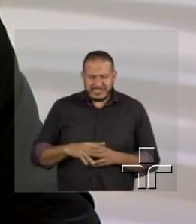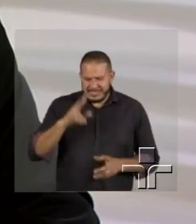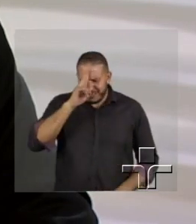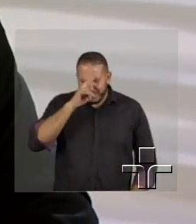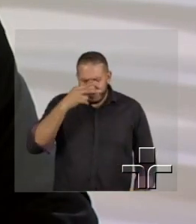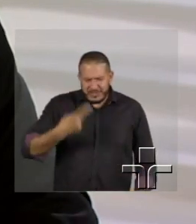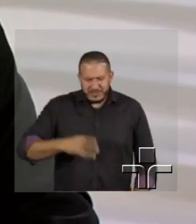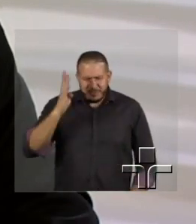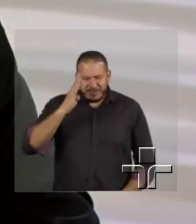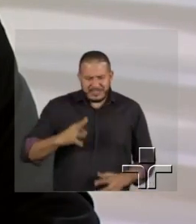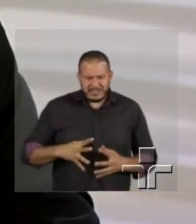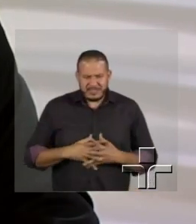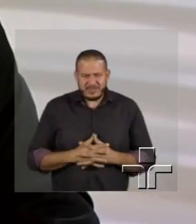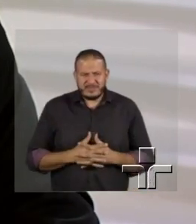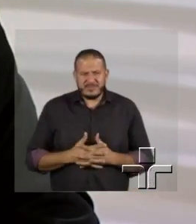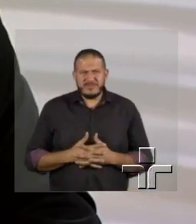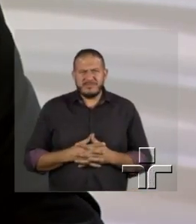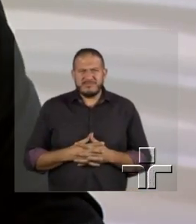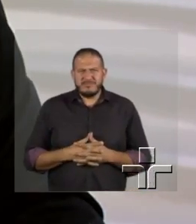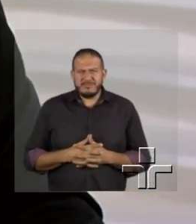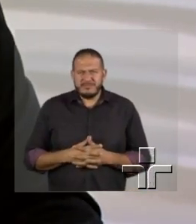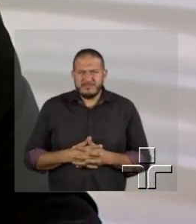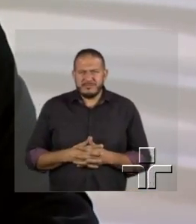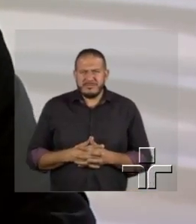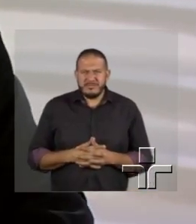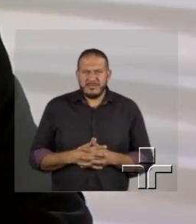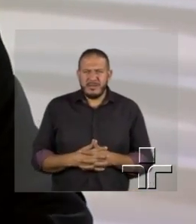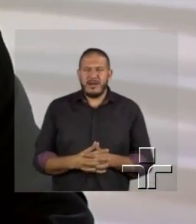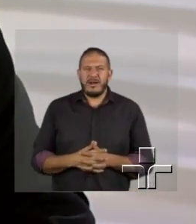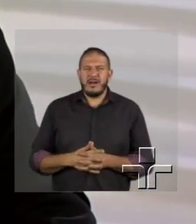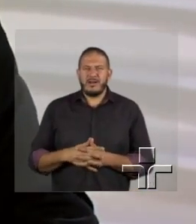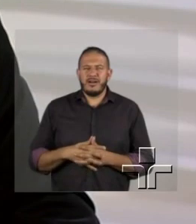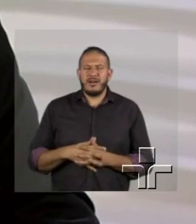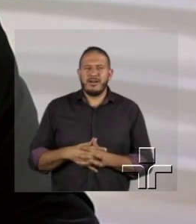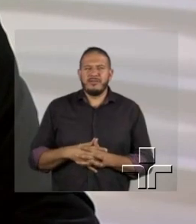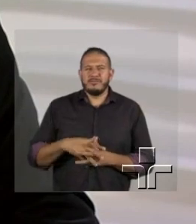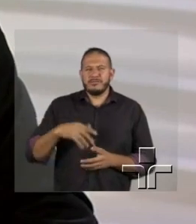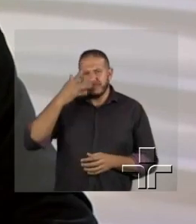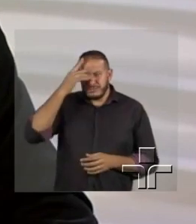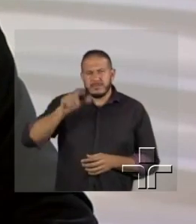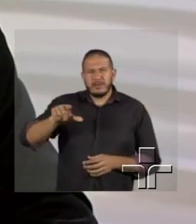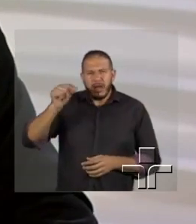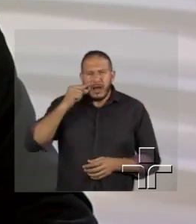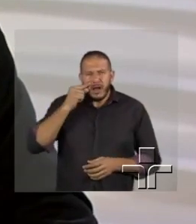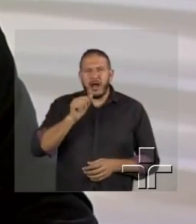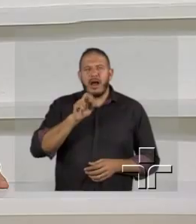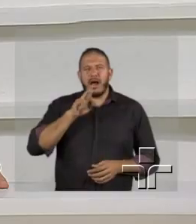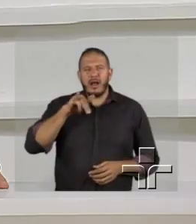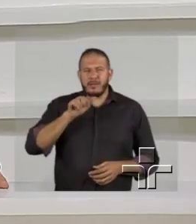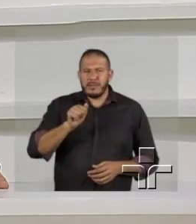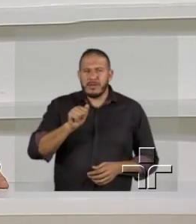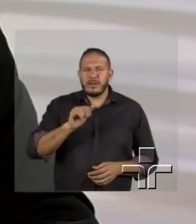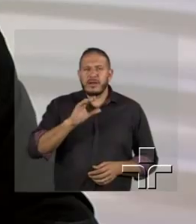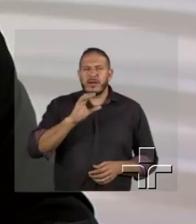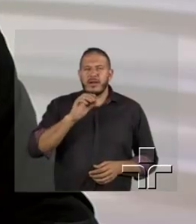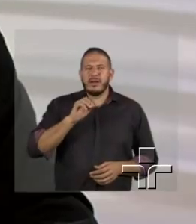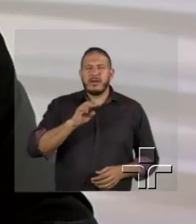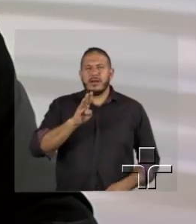Eu estava falando sobre responsabilização política, né? Responsabilização política. Nesse caso aí é um erro operacional,